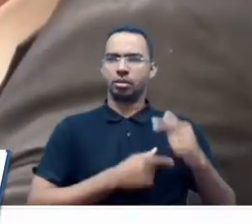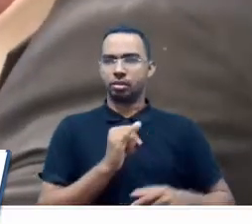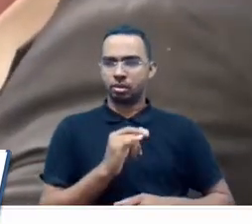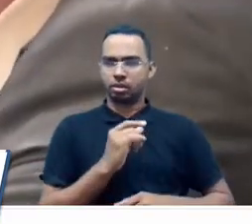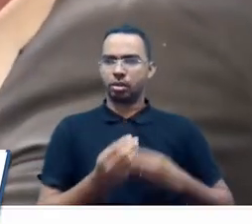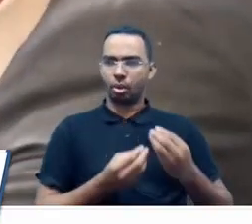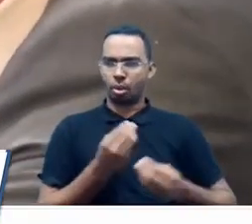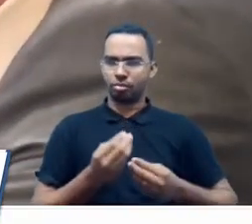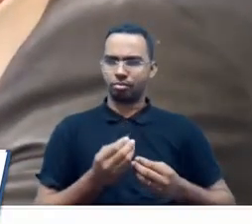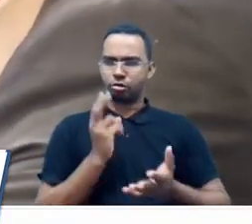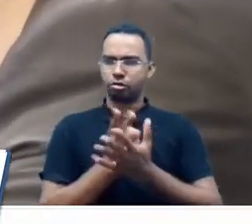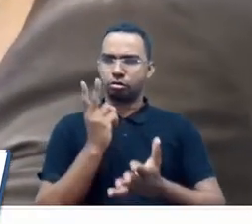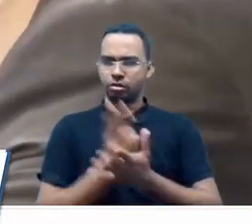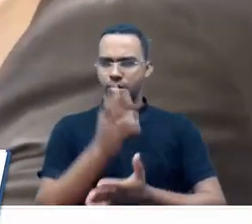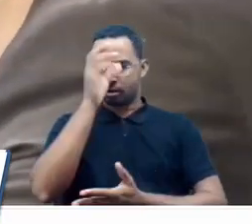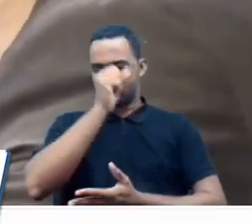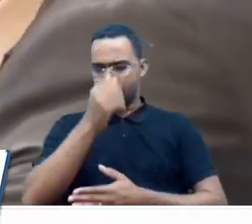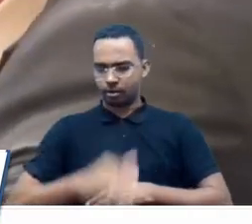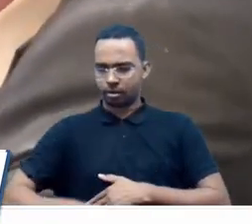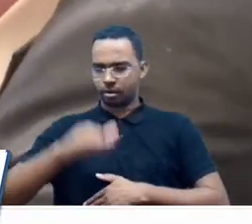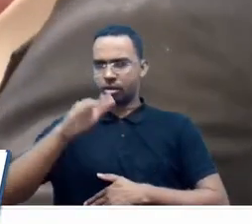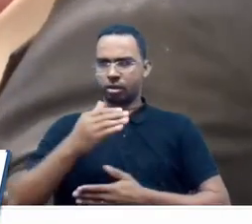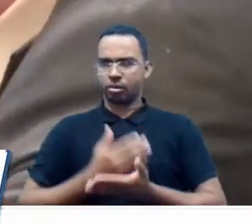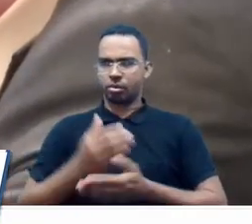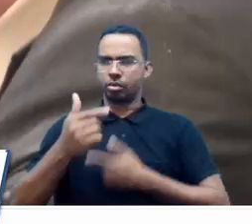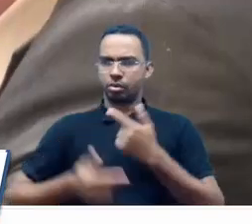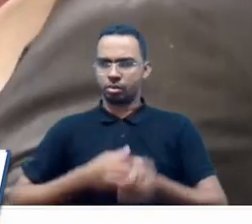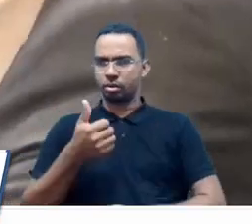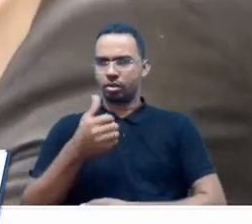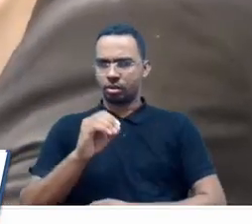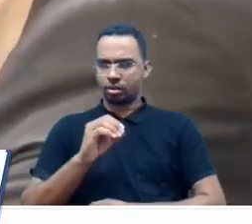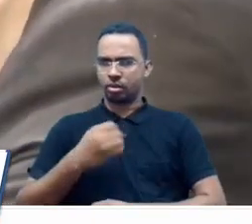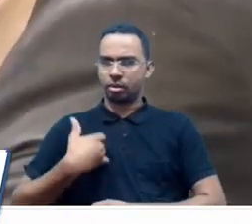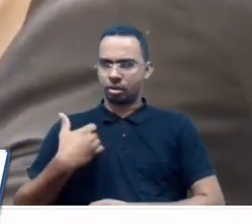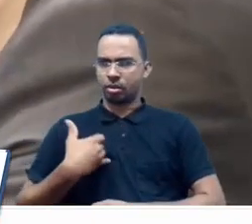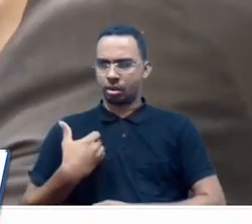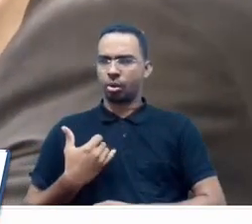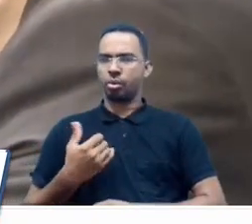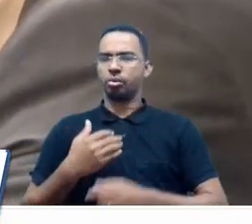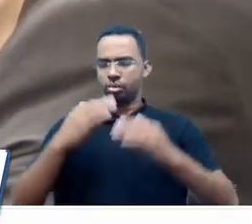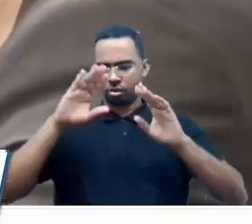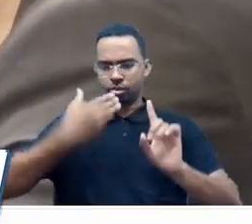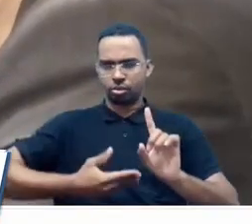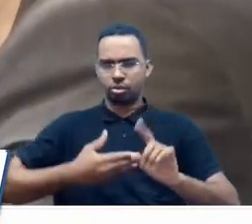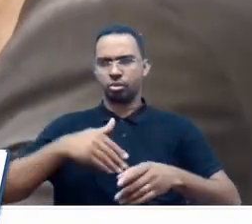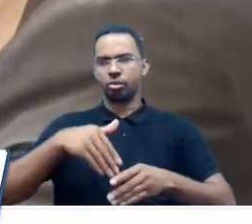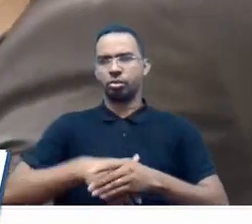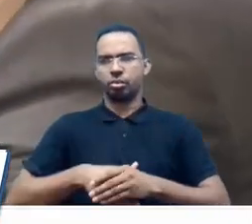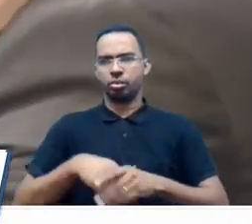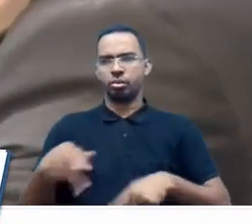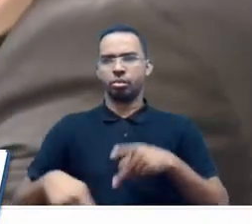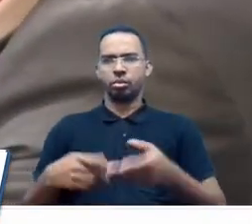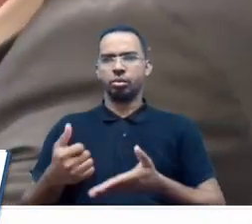eu sempre aprendi desde pequeno, porque eu comecei a trabalhar com 10 anos, e eu honro os votos que a população de Franca me